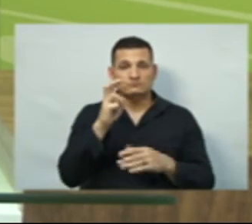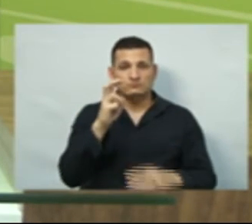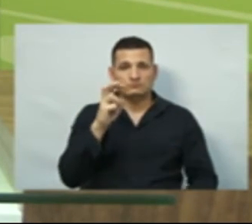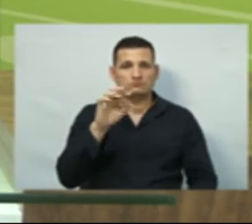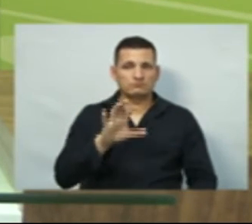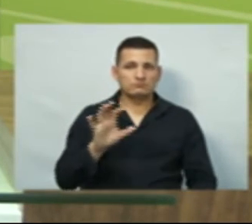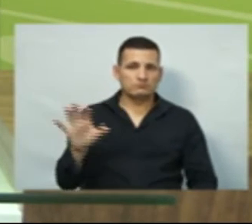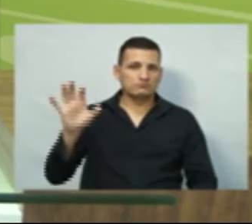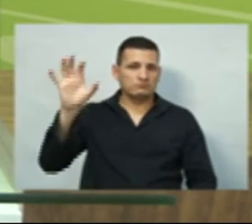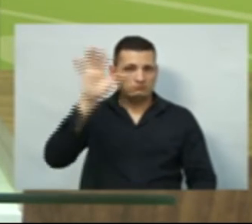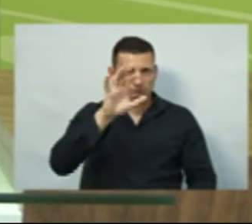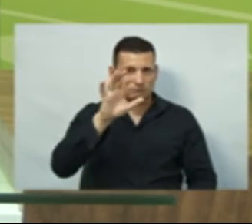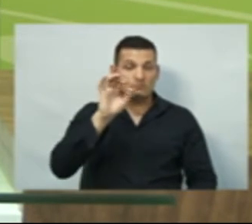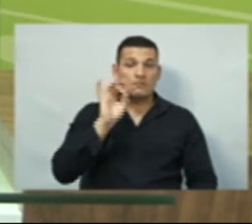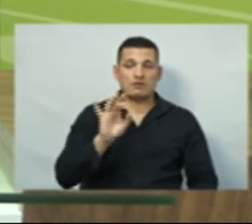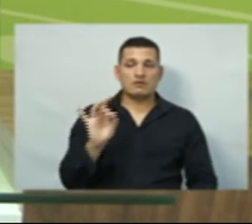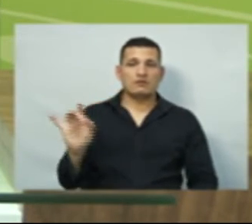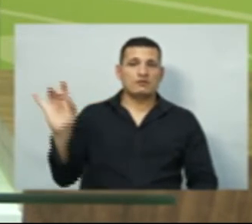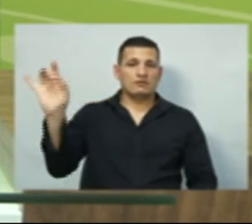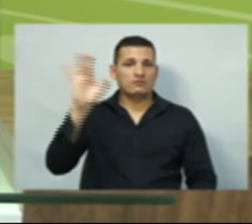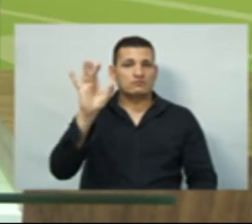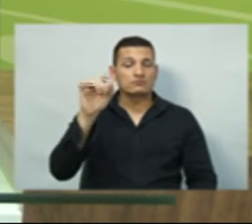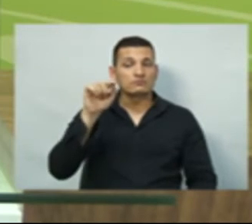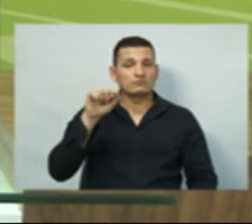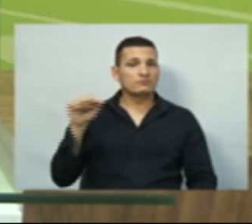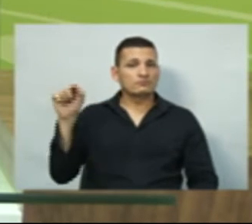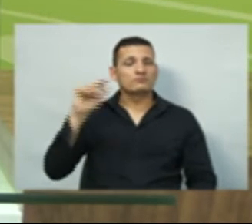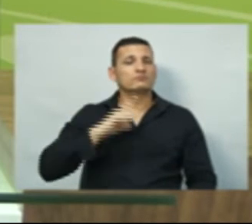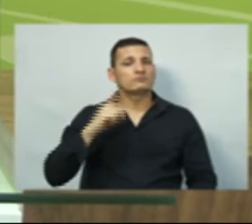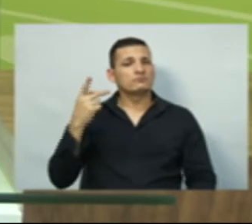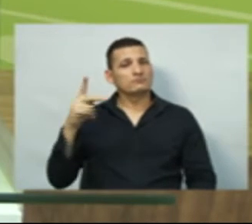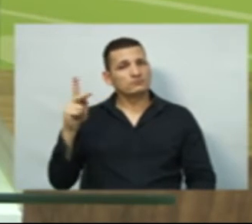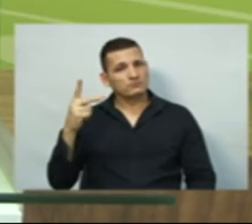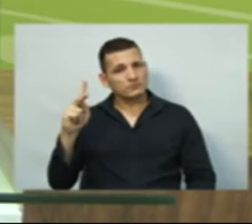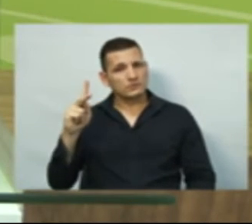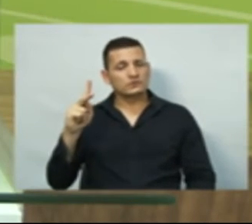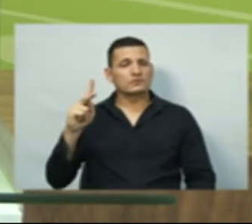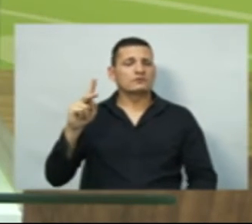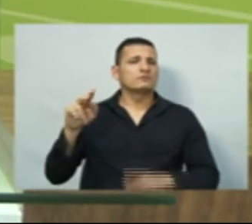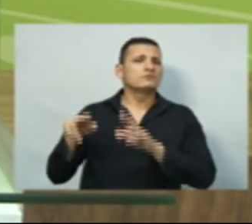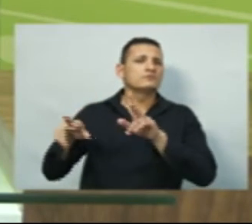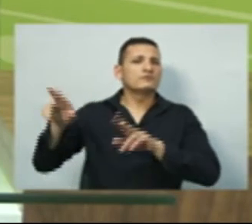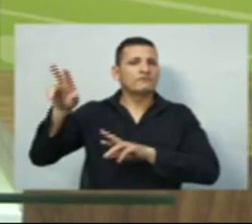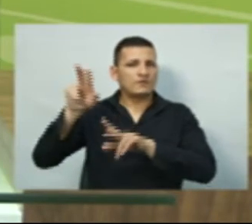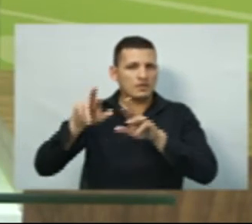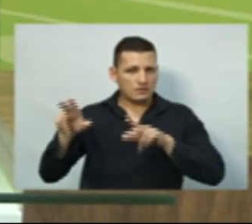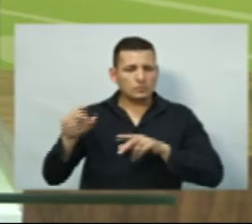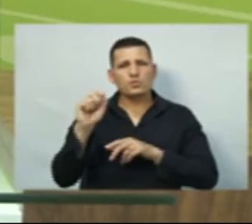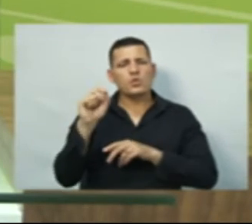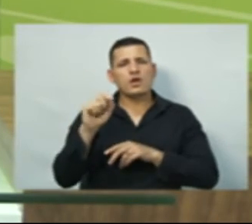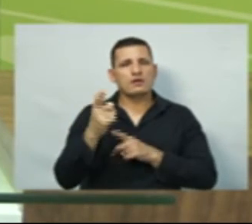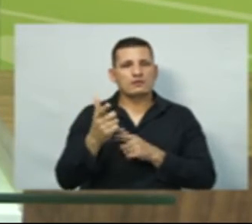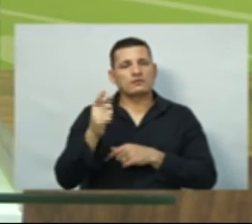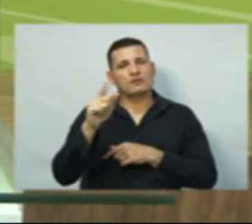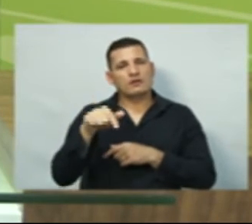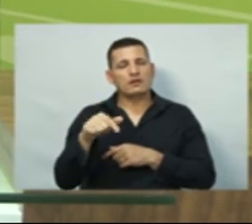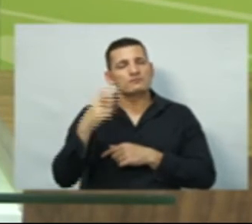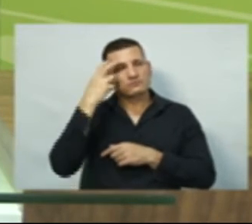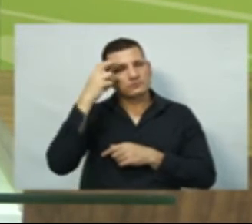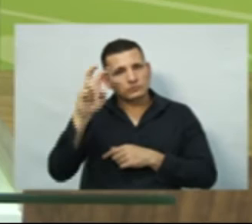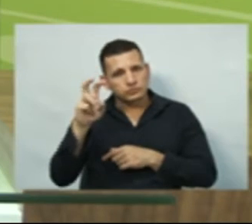regiões, cada uma das regiões tem suas singularidades. Que são essas singularidades? Cada um tem uma